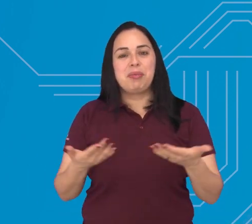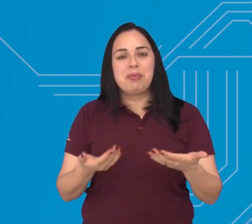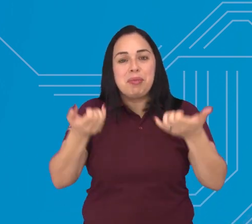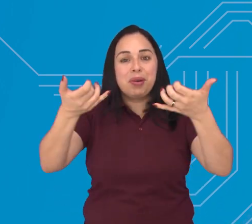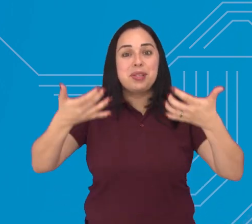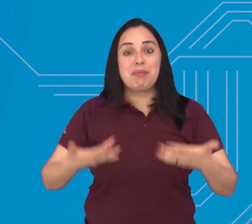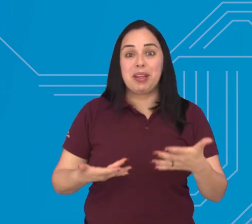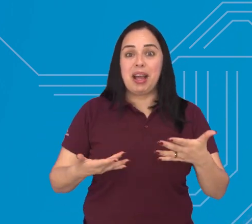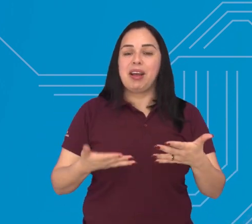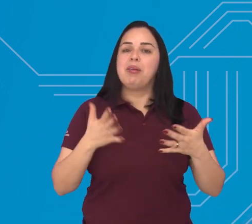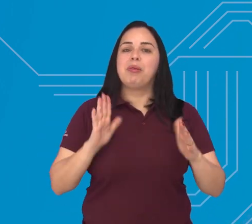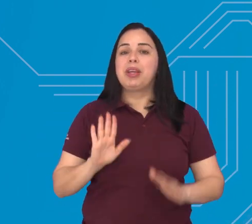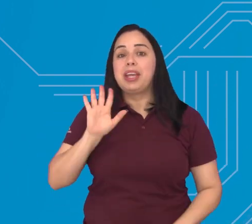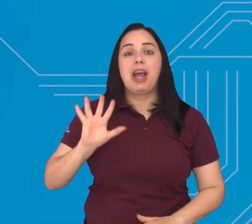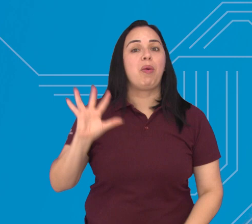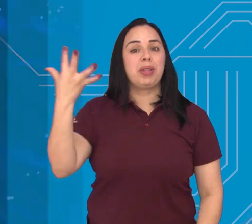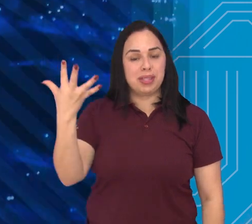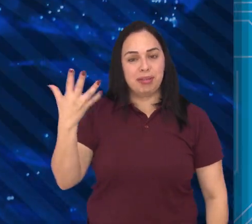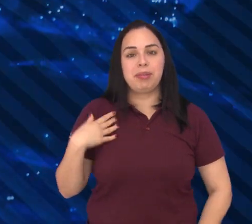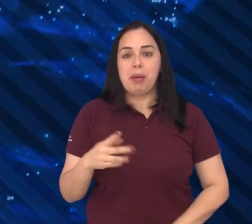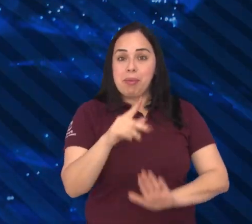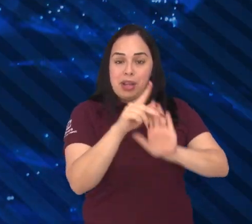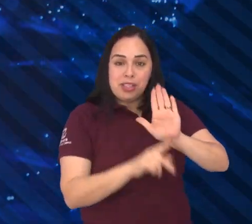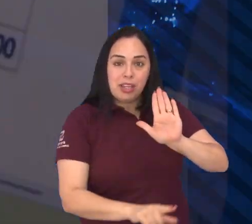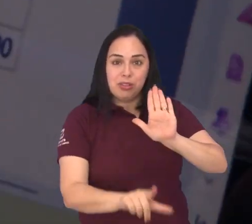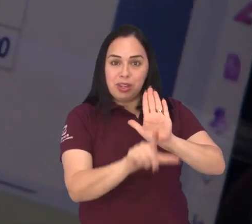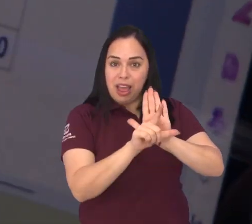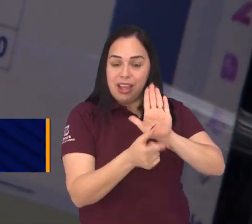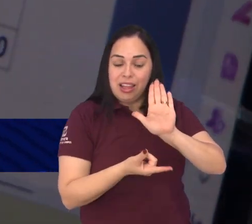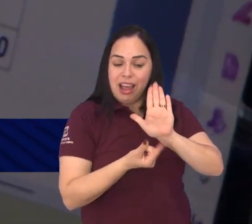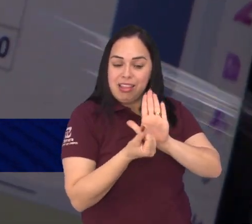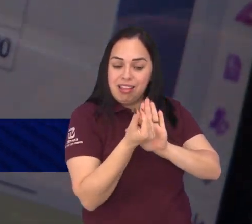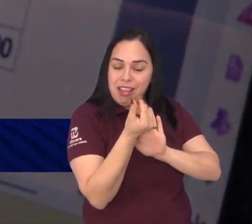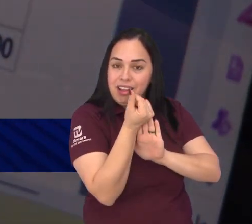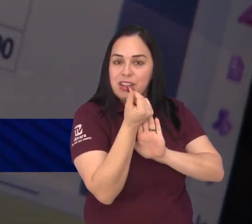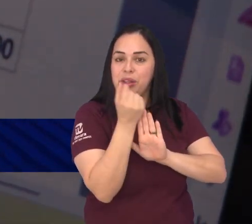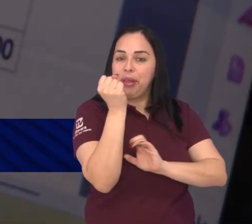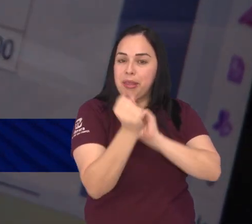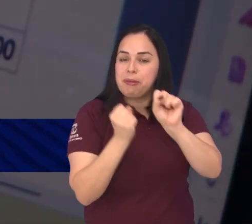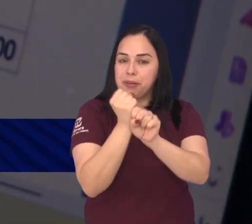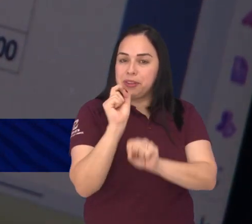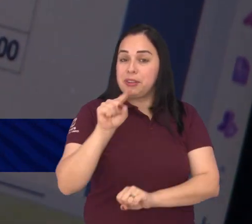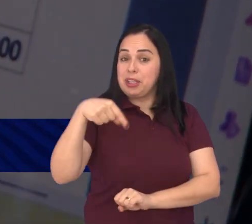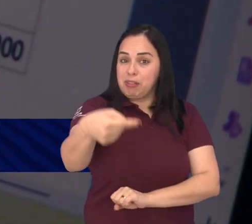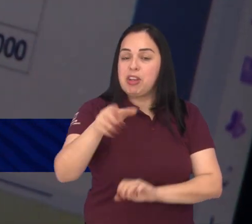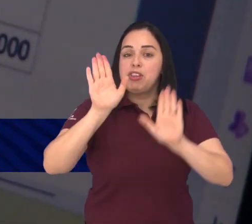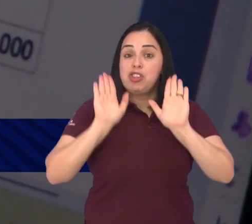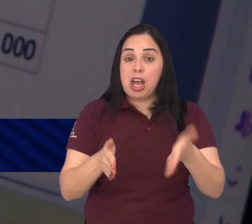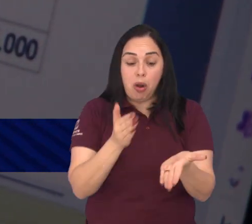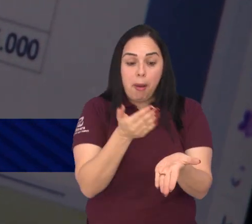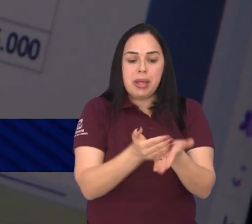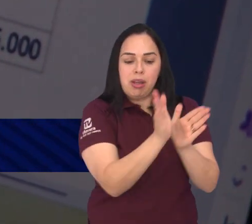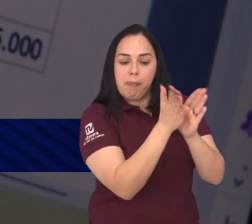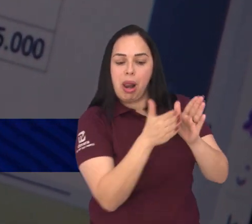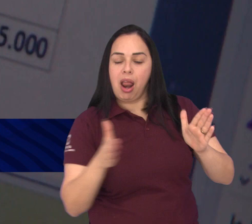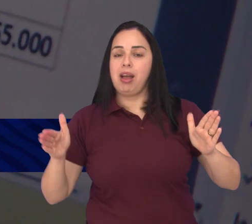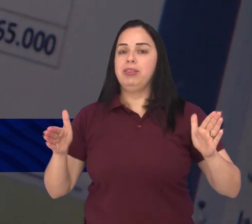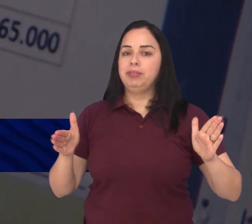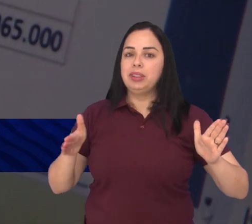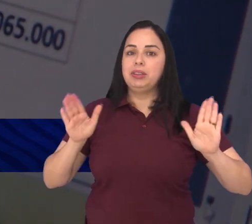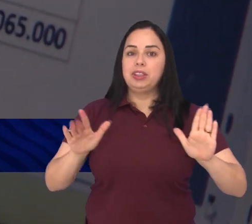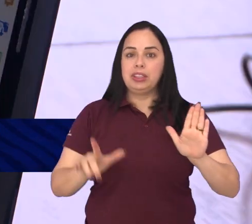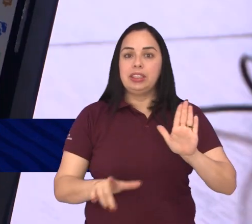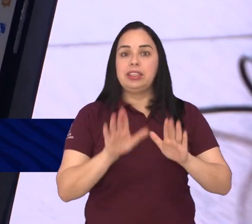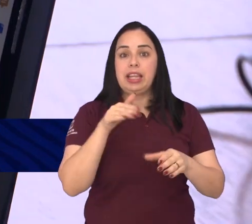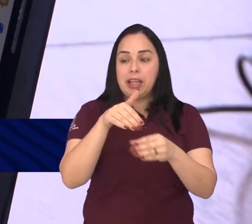cidade. E vamos aos destaques desta edição. O projeto da LOA de 2024, a Lei Orçamentária Anual, já está em tramitação